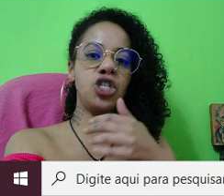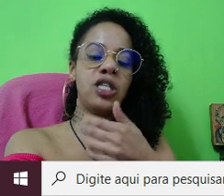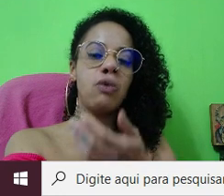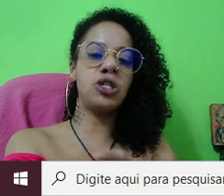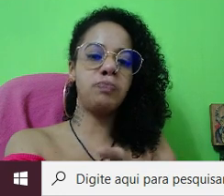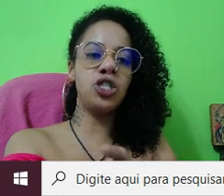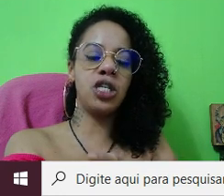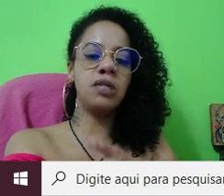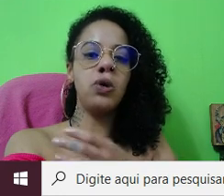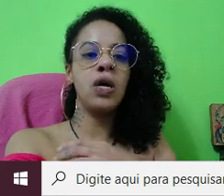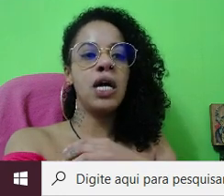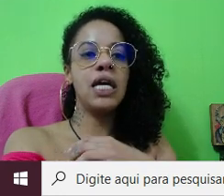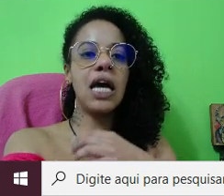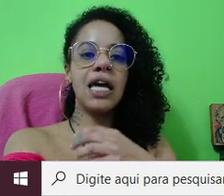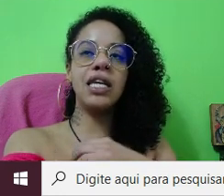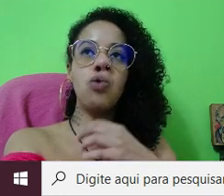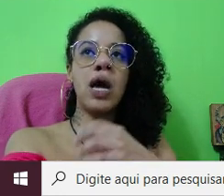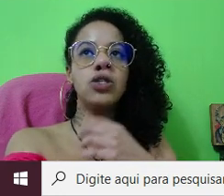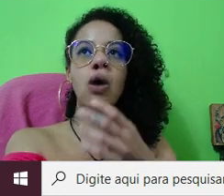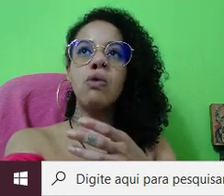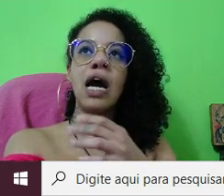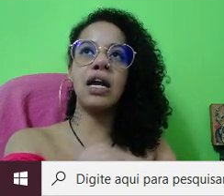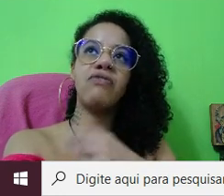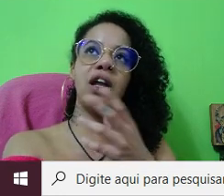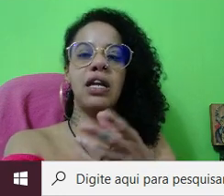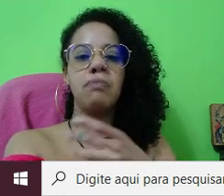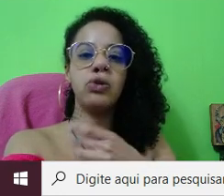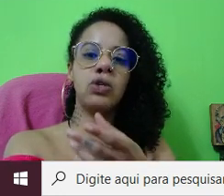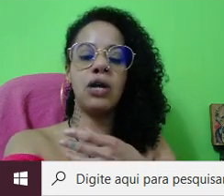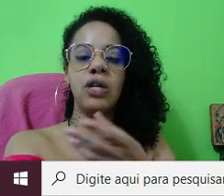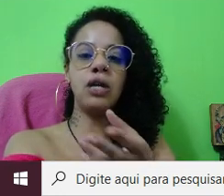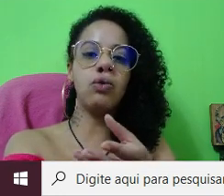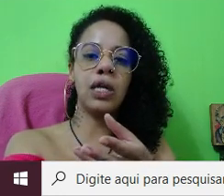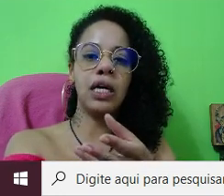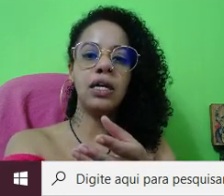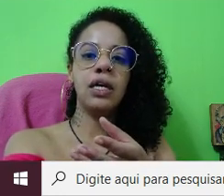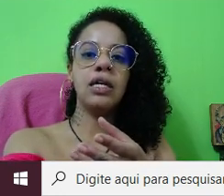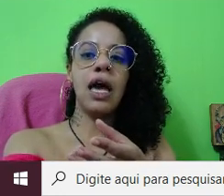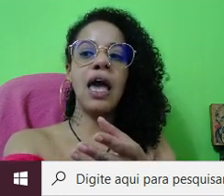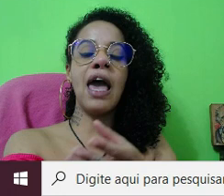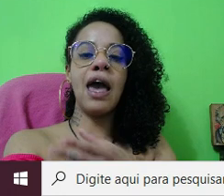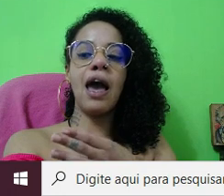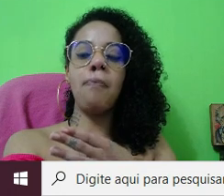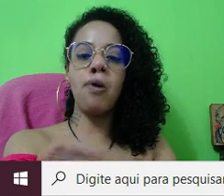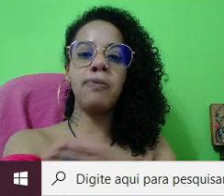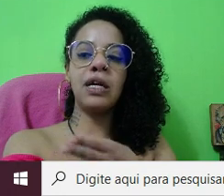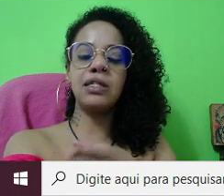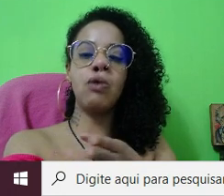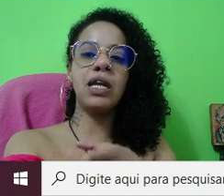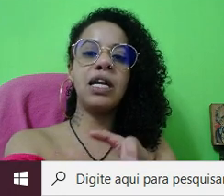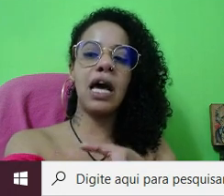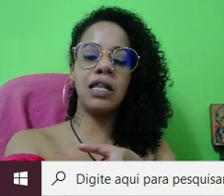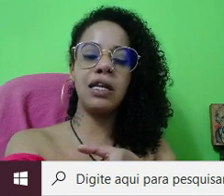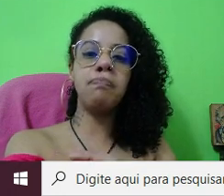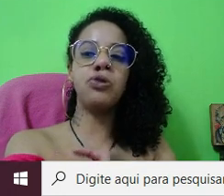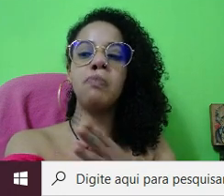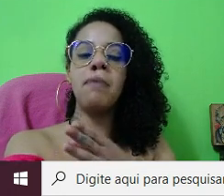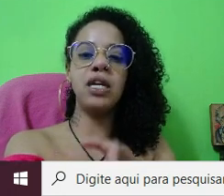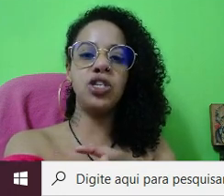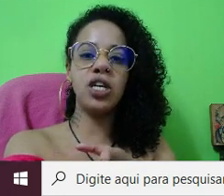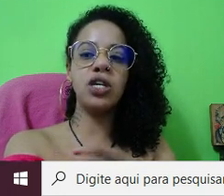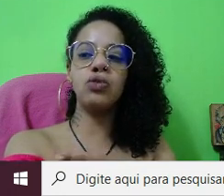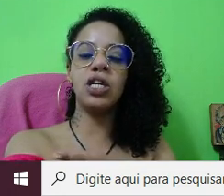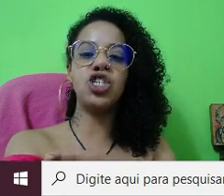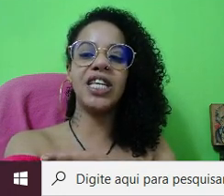expiatório aqui a gente tem o anti petismo E aí não é só o cara que fala nem bolsonaro nem Lula é a população alienada